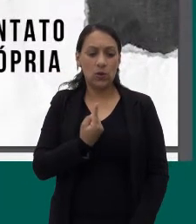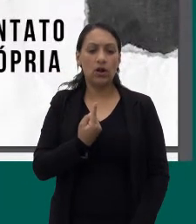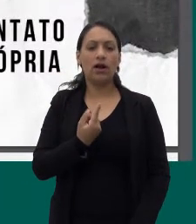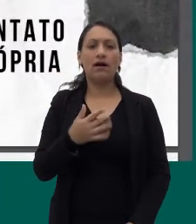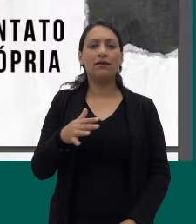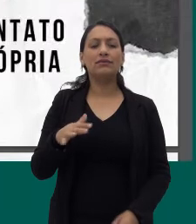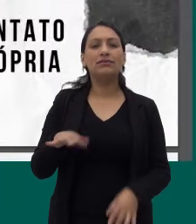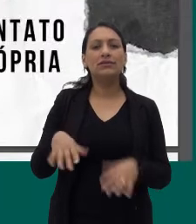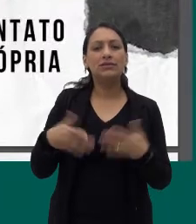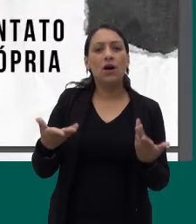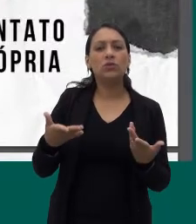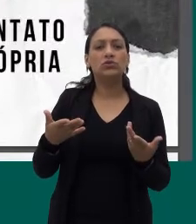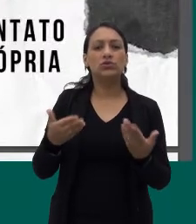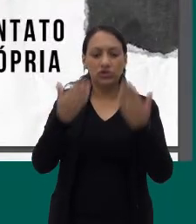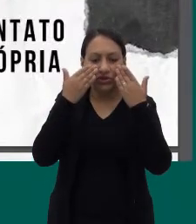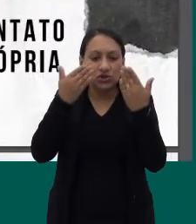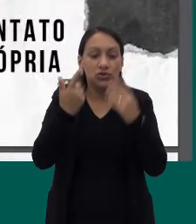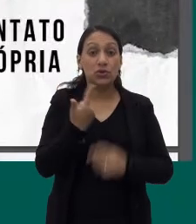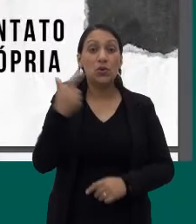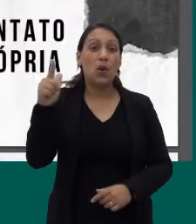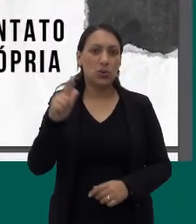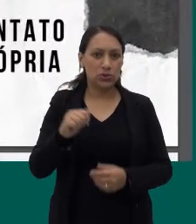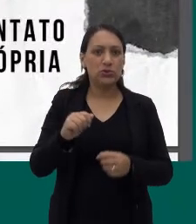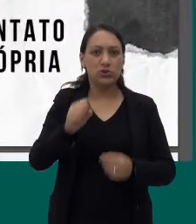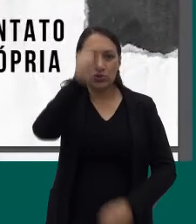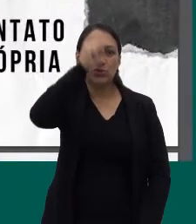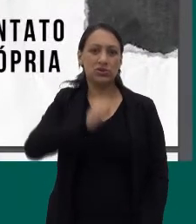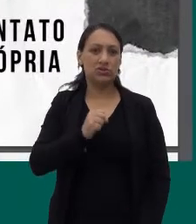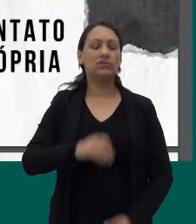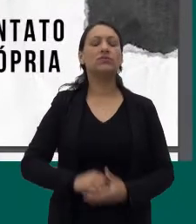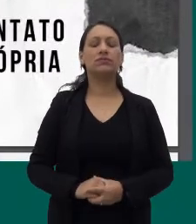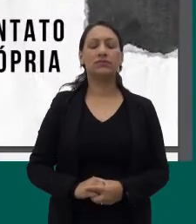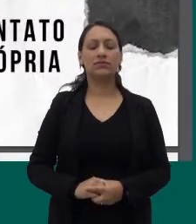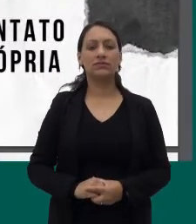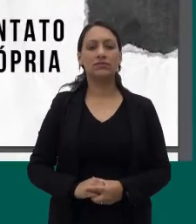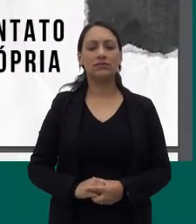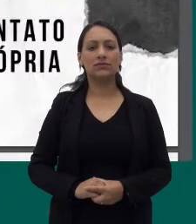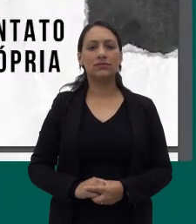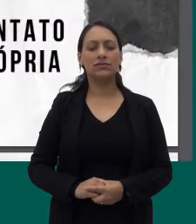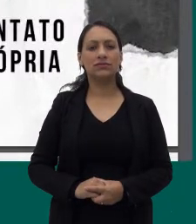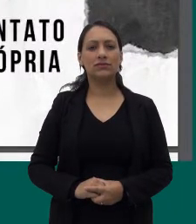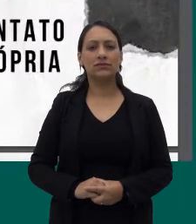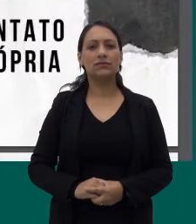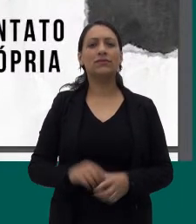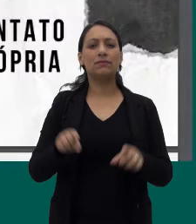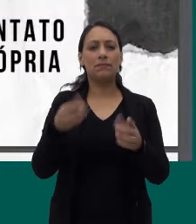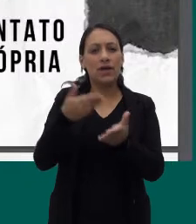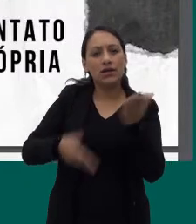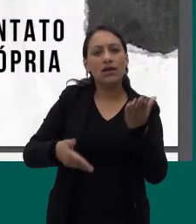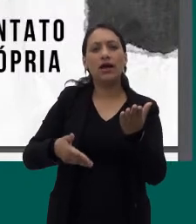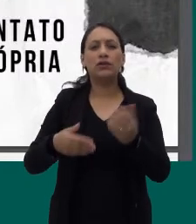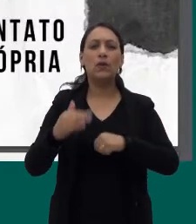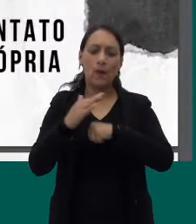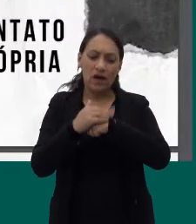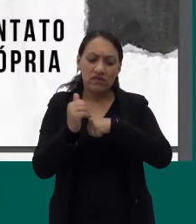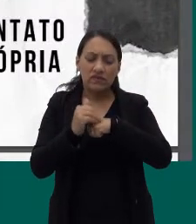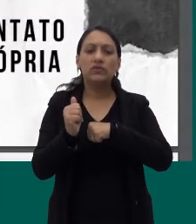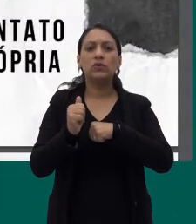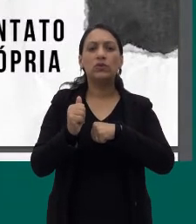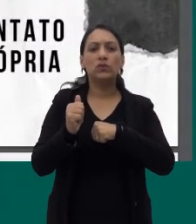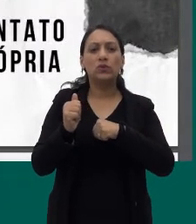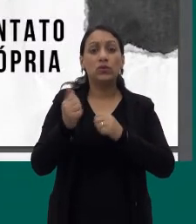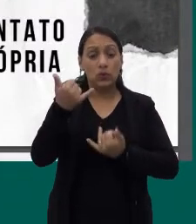tão singulares diante dos outros, né, como sujeitos. Perdendo essa parte do afeto, do lúdico, né?